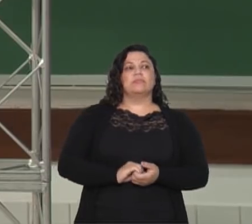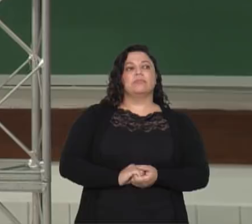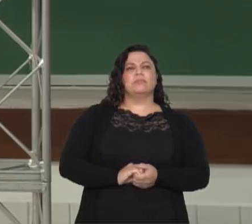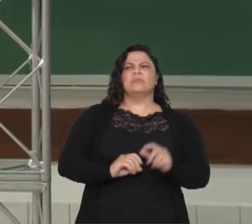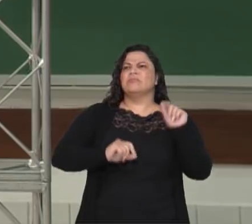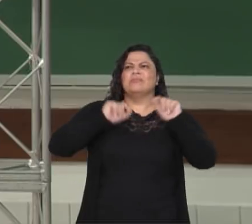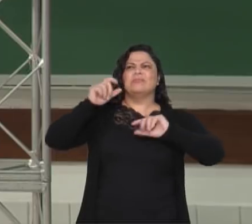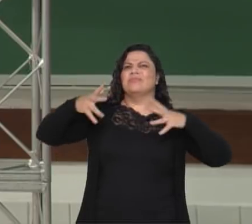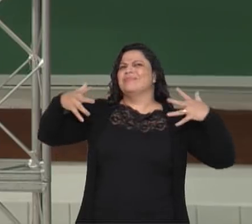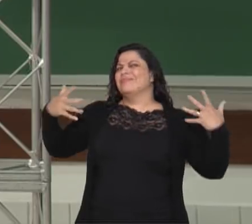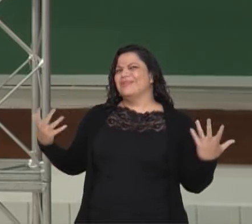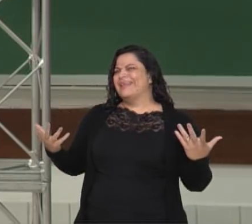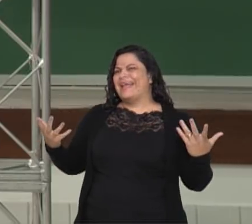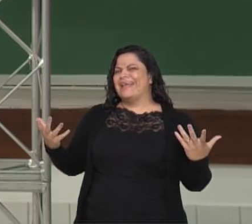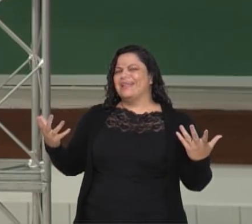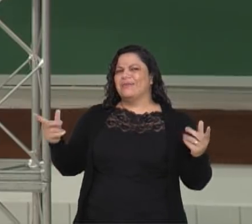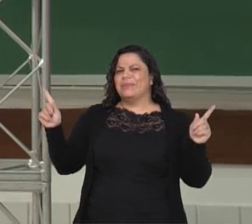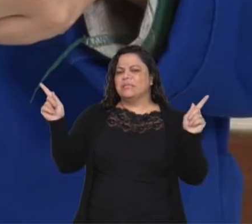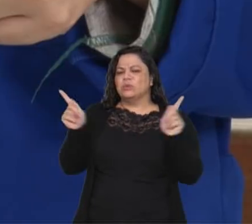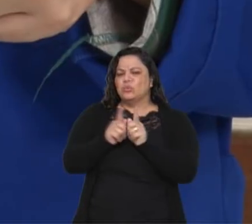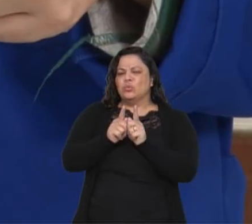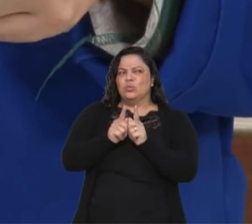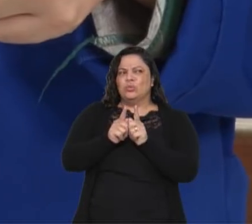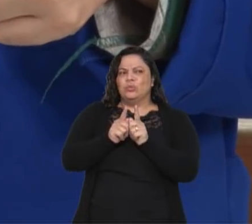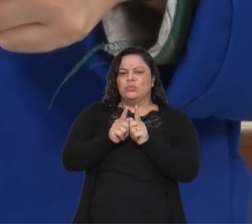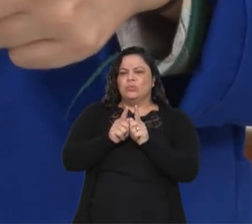Que seria um som mais curto.